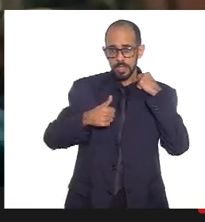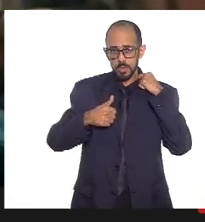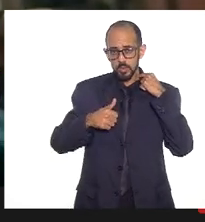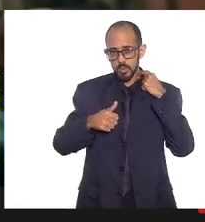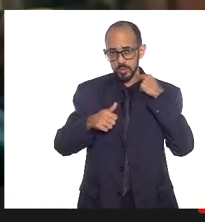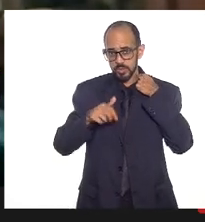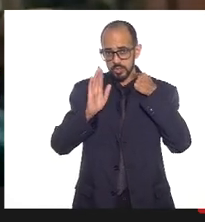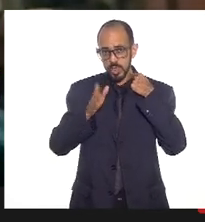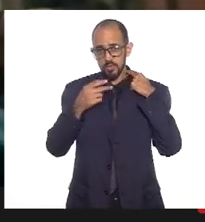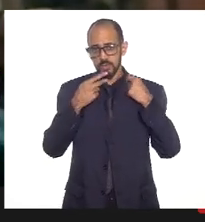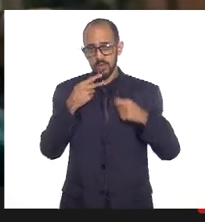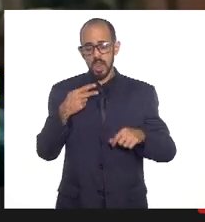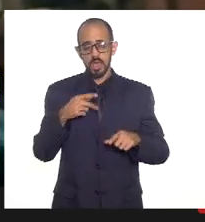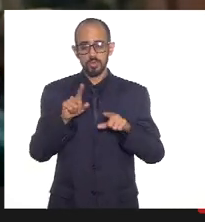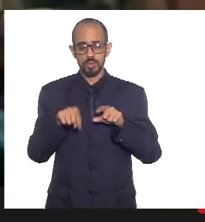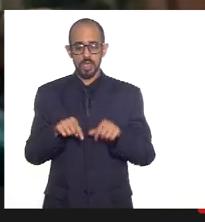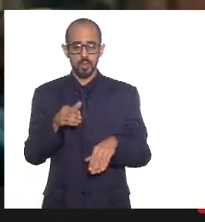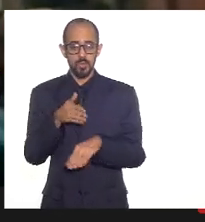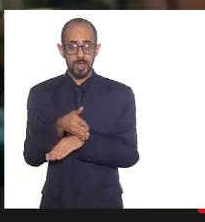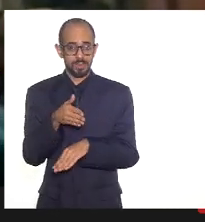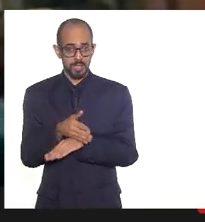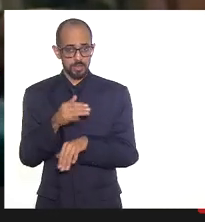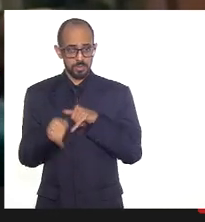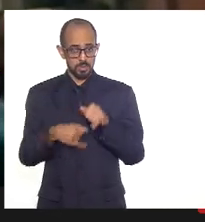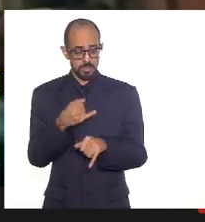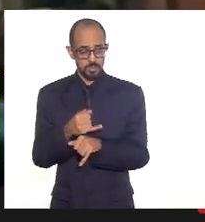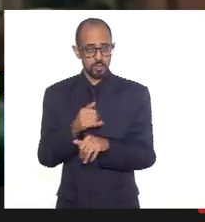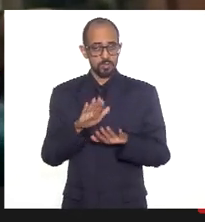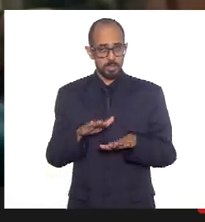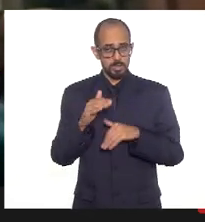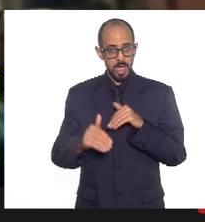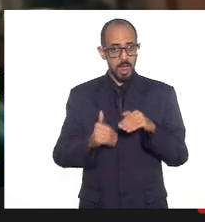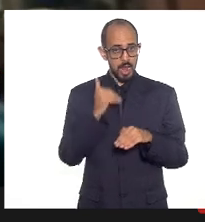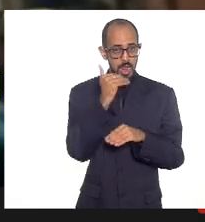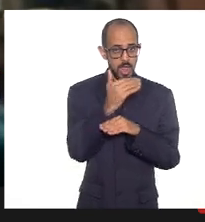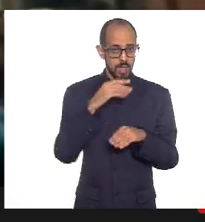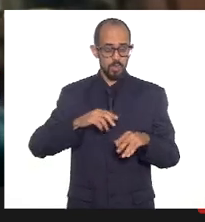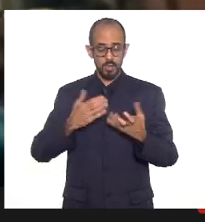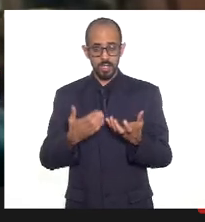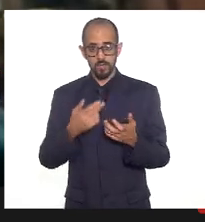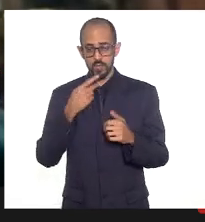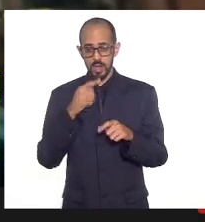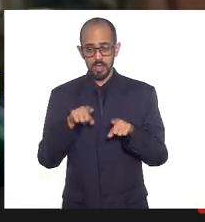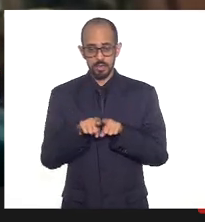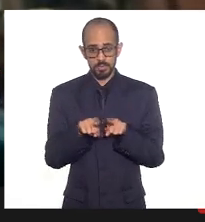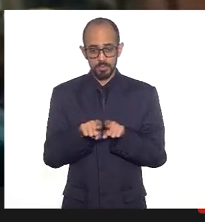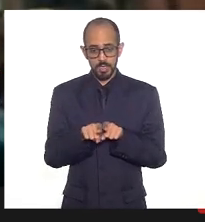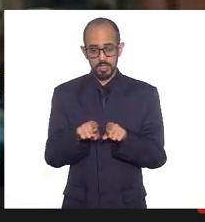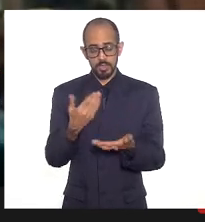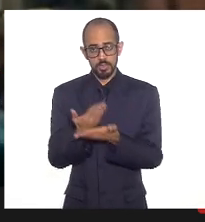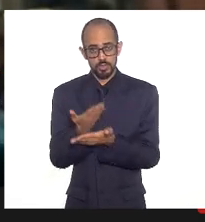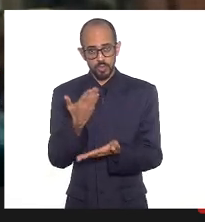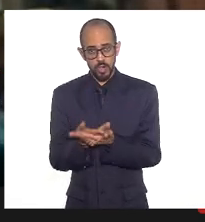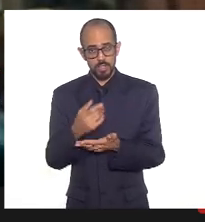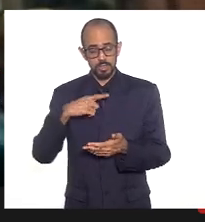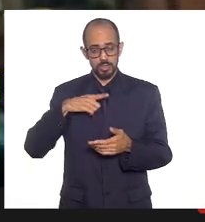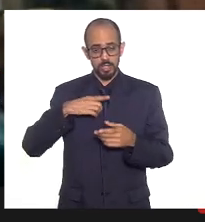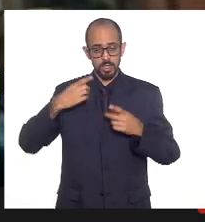já foi mencionado aqui bastante, a questão do acesso à internet, mas eu vou além da questão do acesso à internet nas escolas. A gente tem um desafio aí